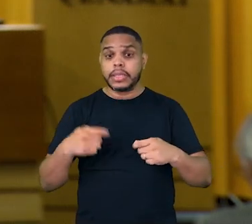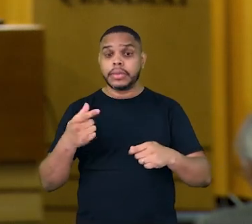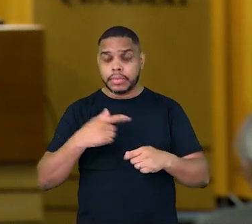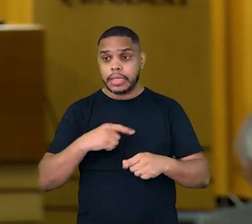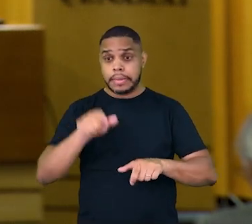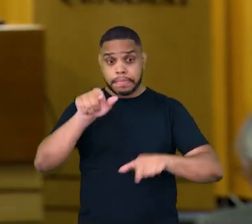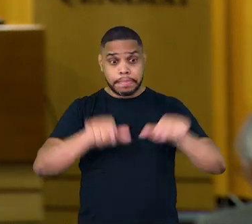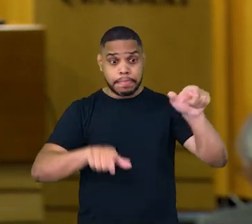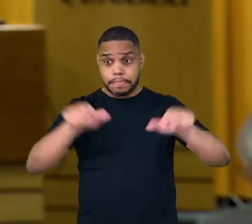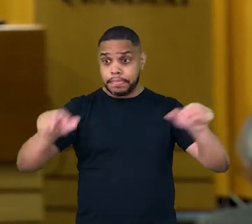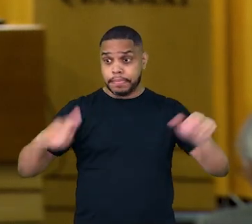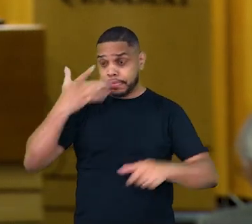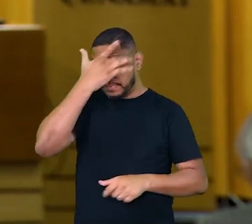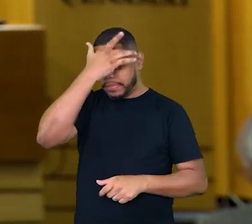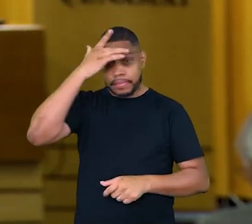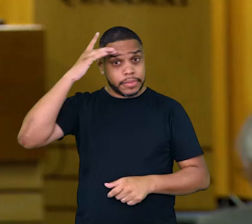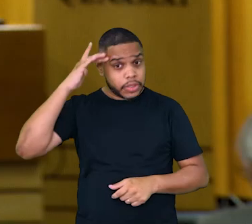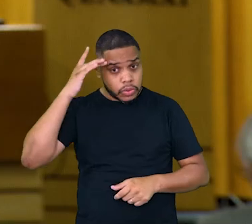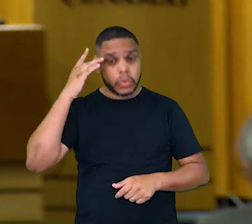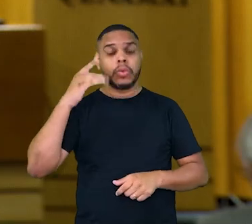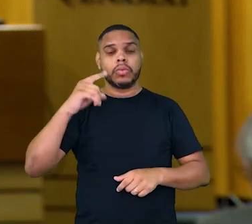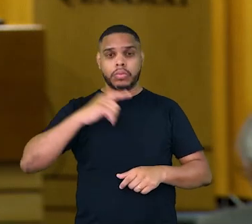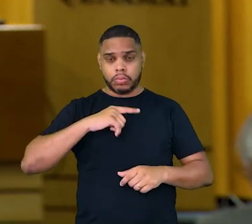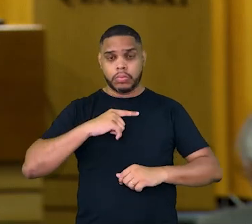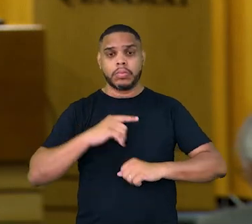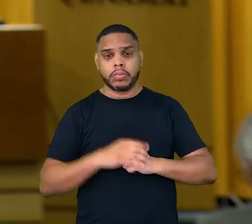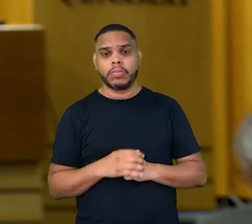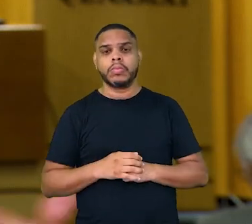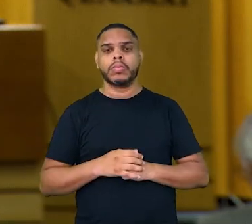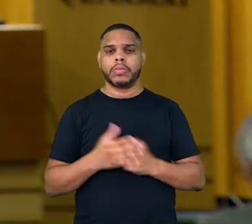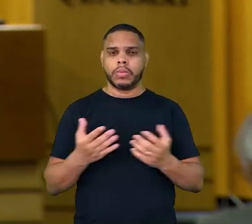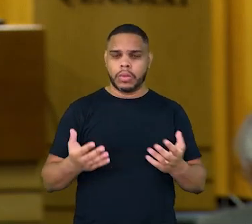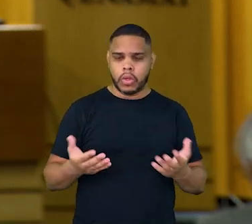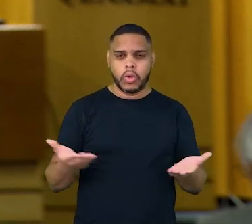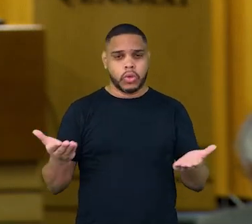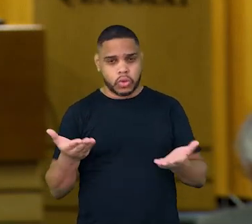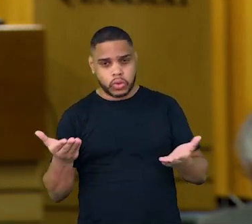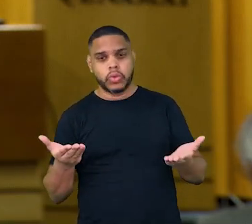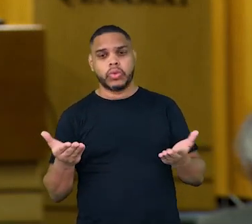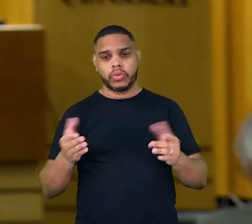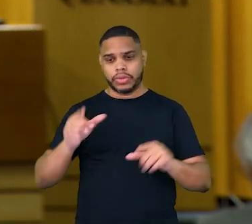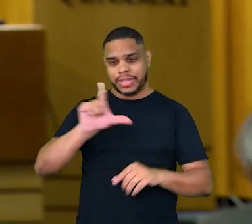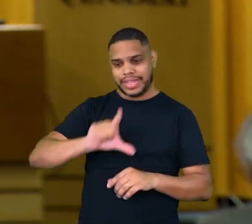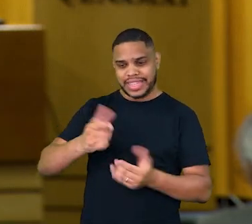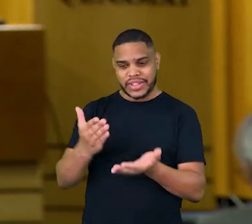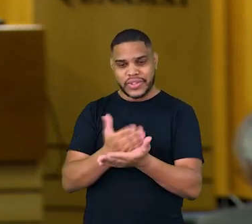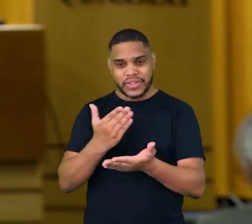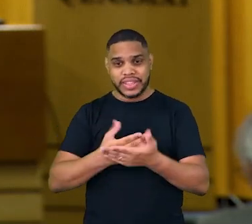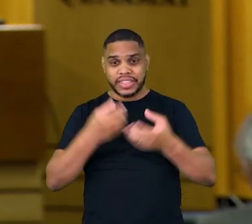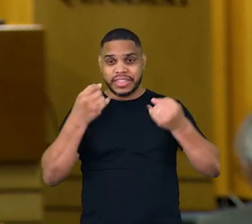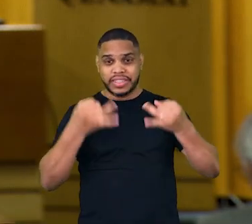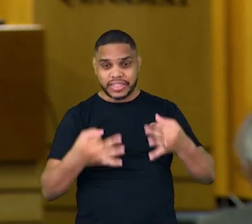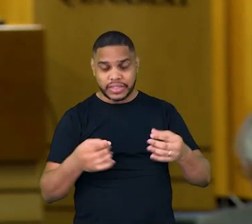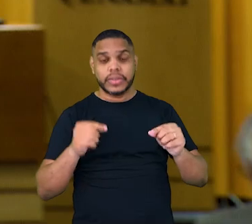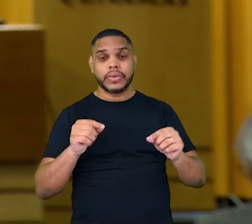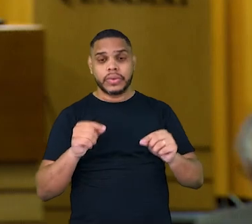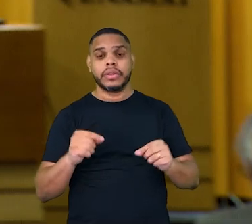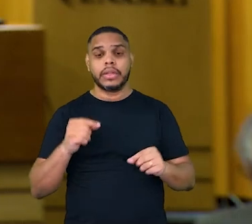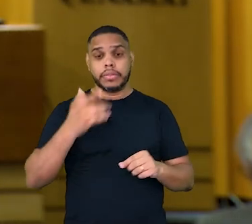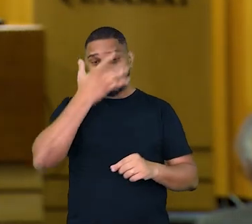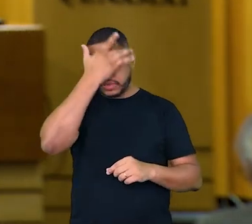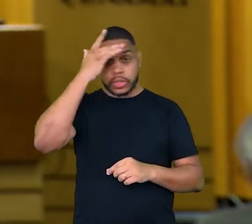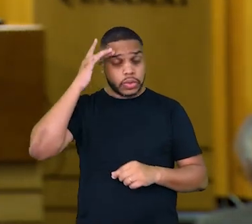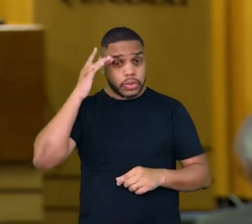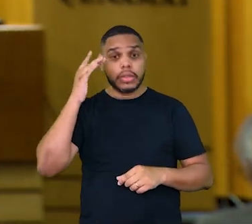há seres humanos que ali até são considerados hoje pela literatura, são referidos